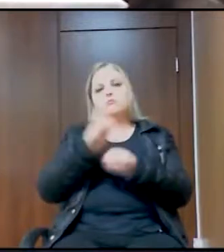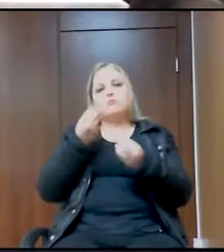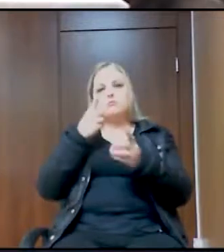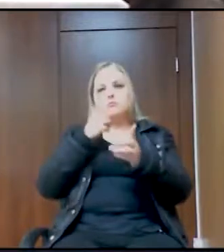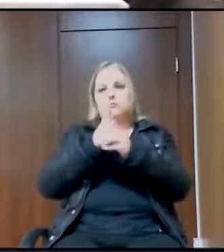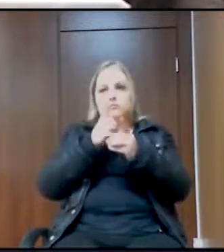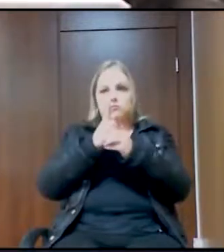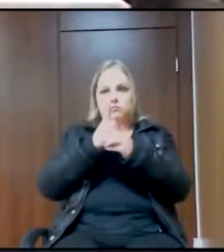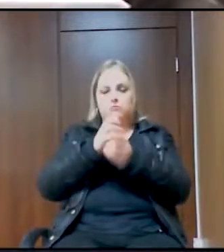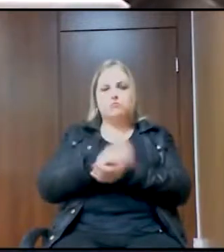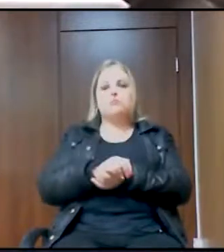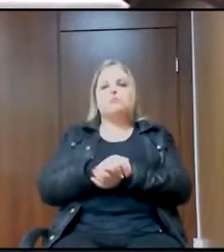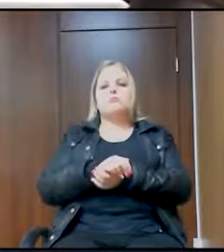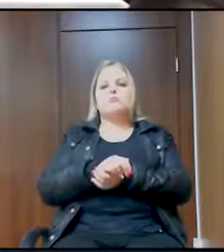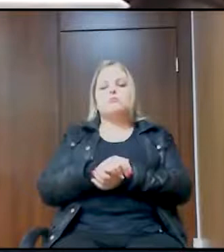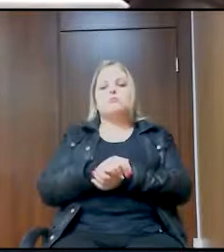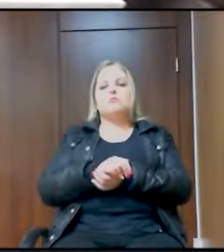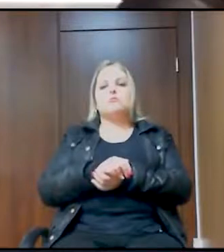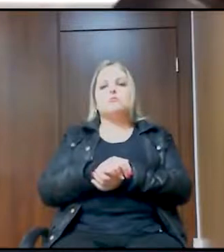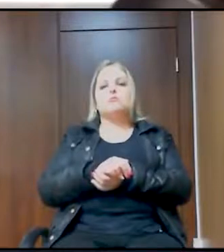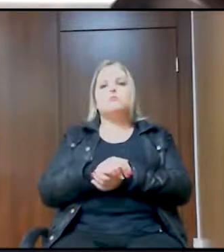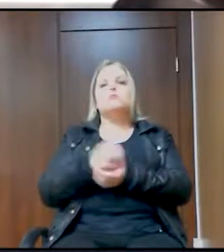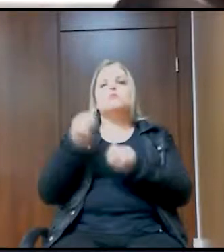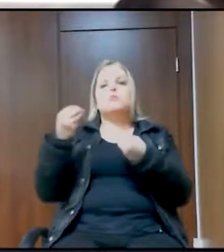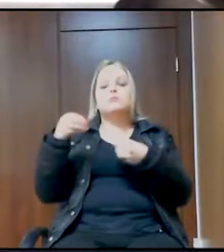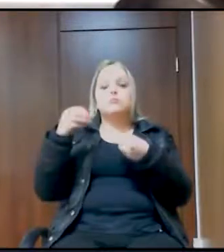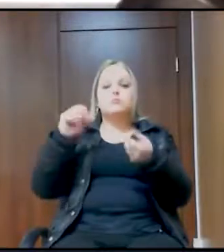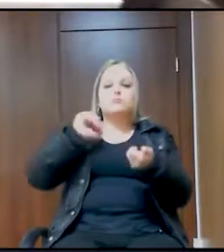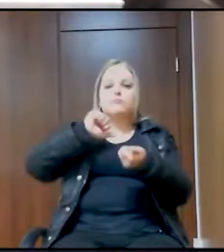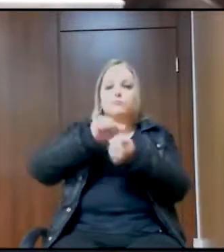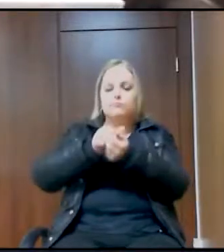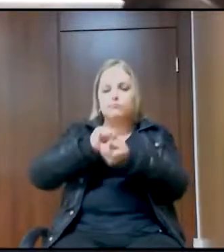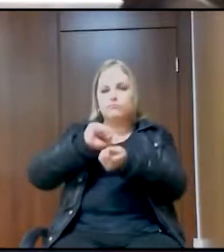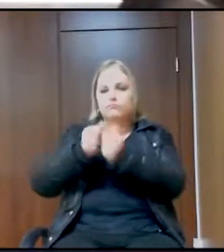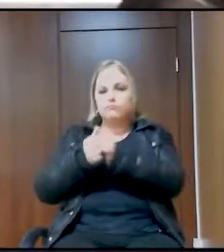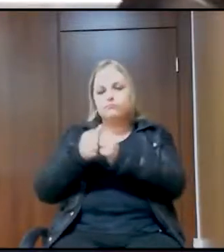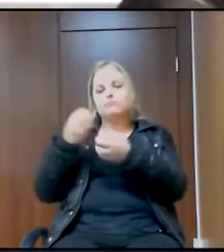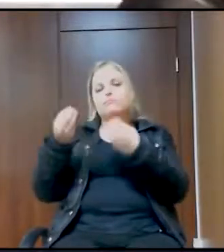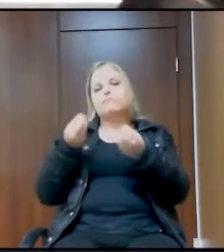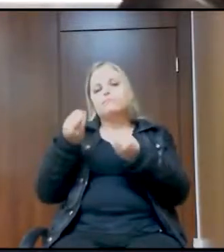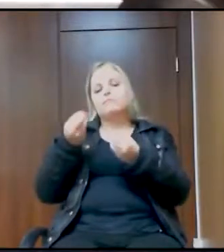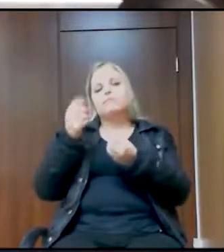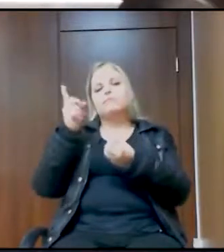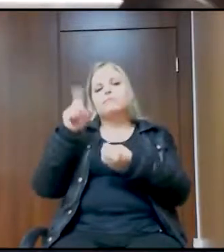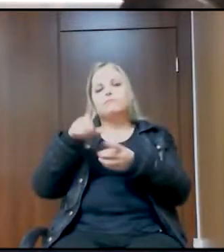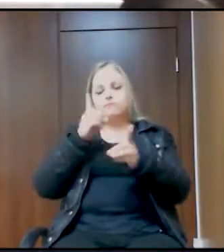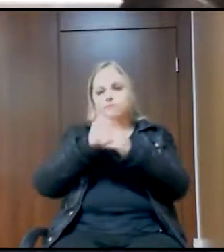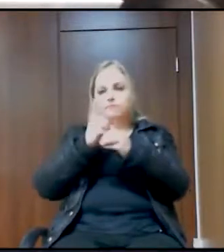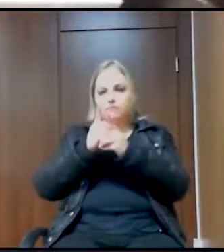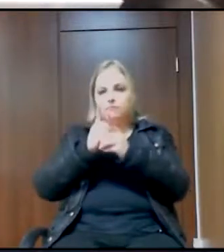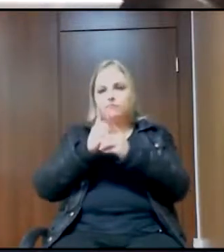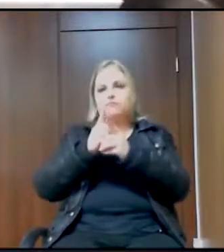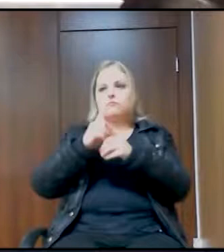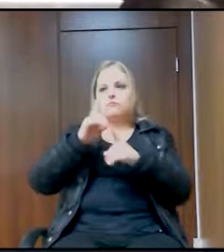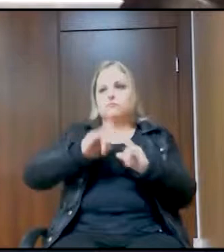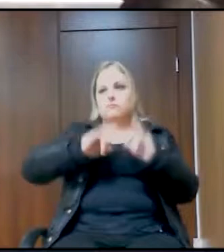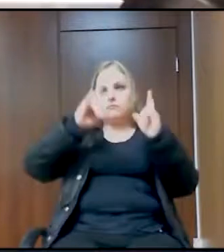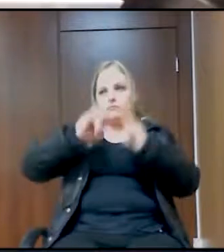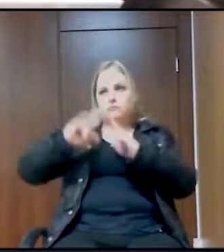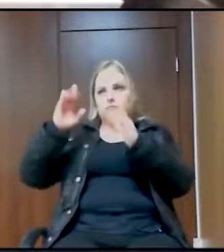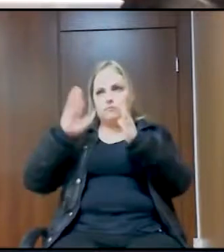atendimento. Sobre a adequação dos critérios de atendimento habitacional provisório, né, e